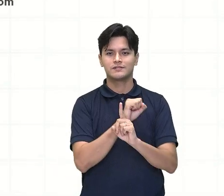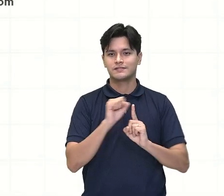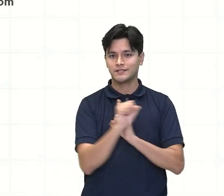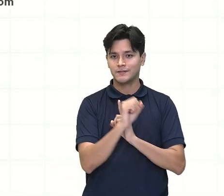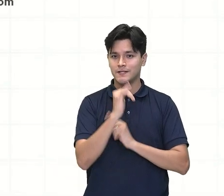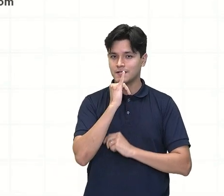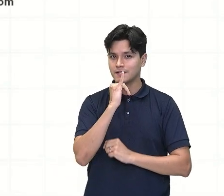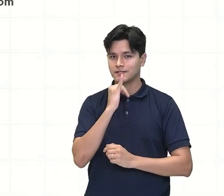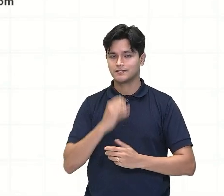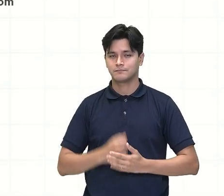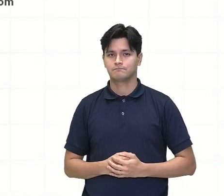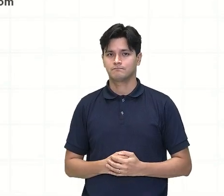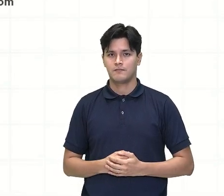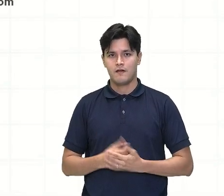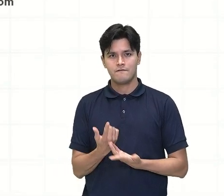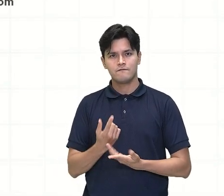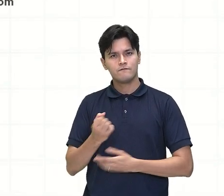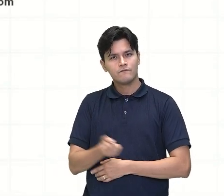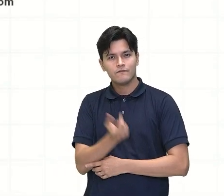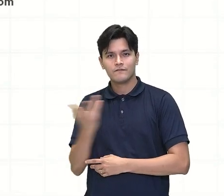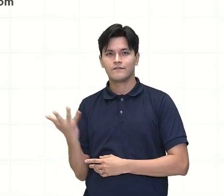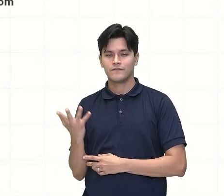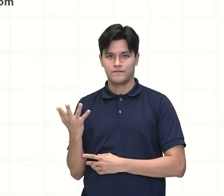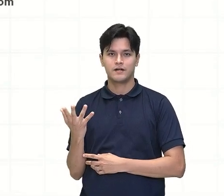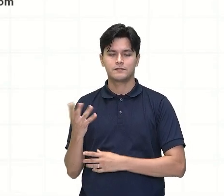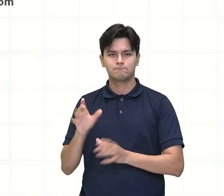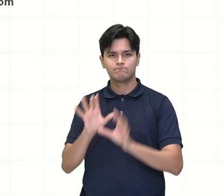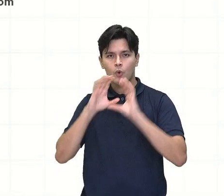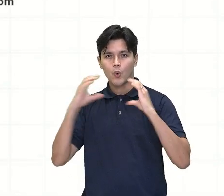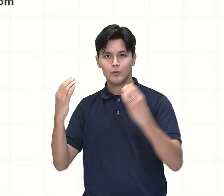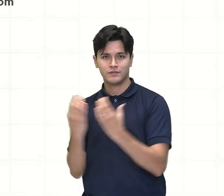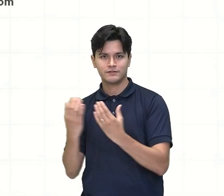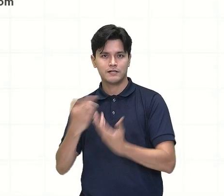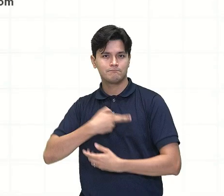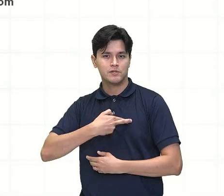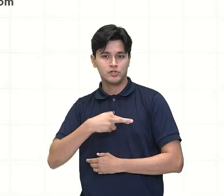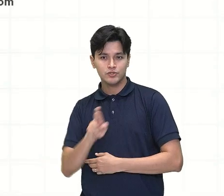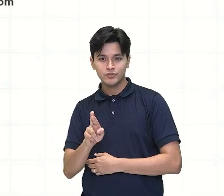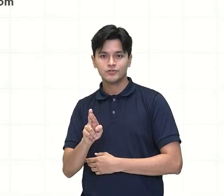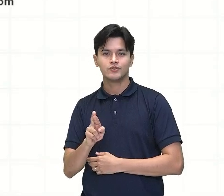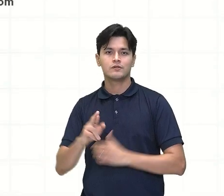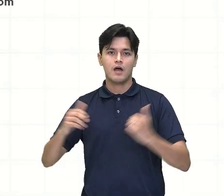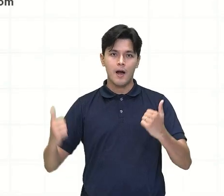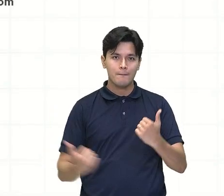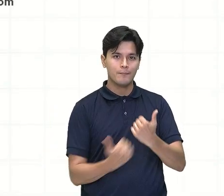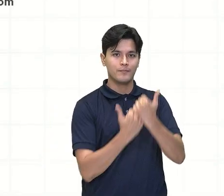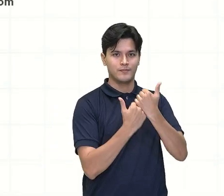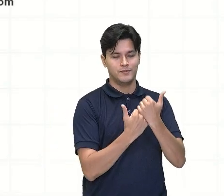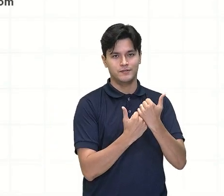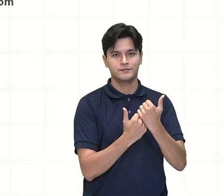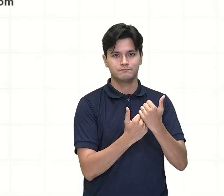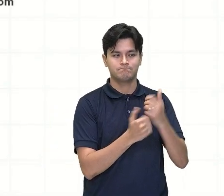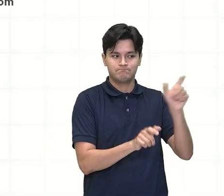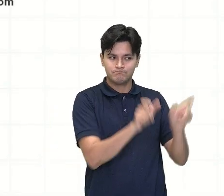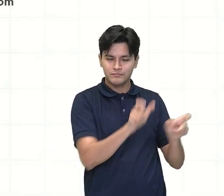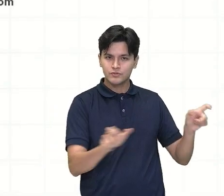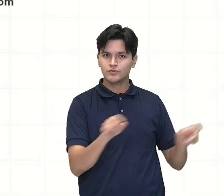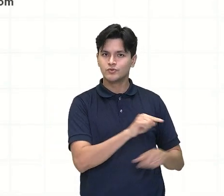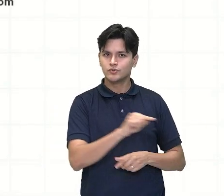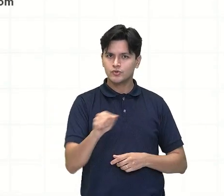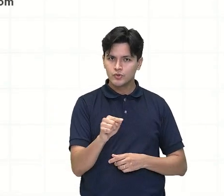religiosas fornecem um apoio social que ajuda os indivíduos a lidarem com crises, com